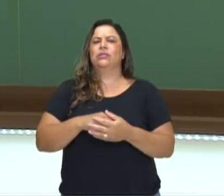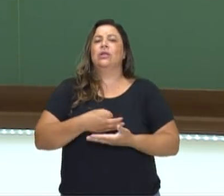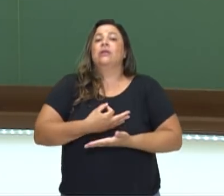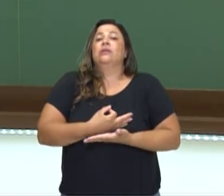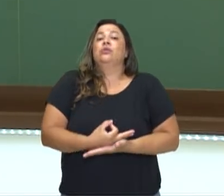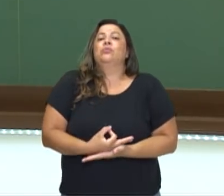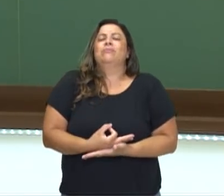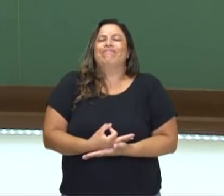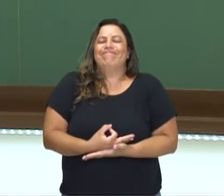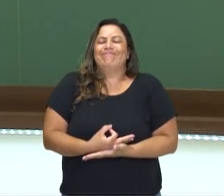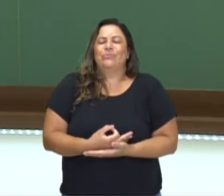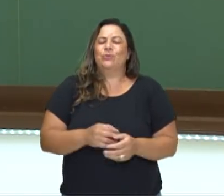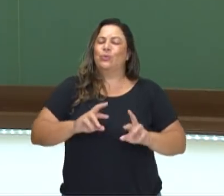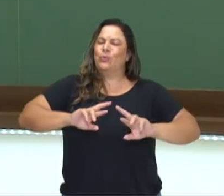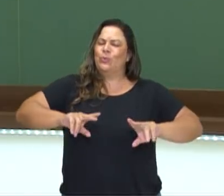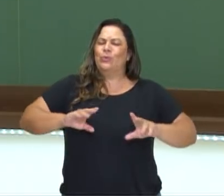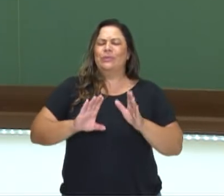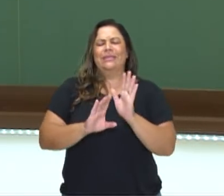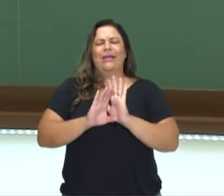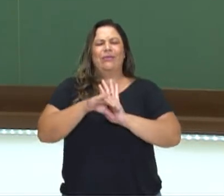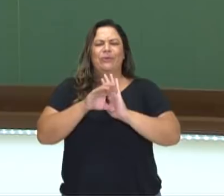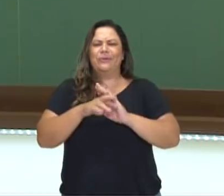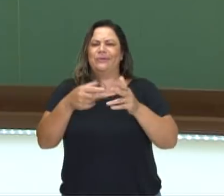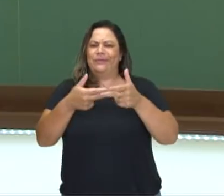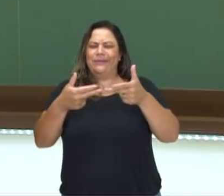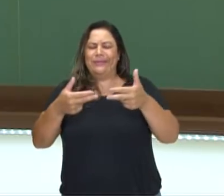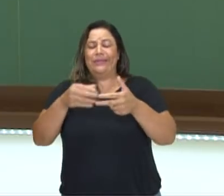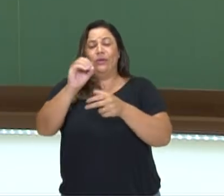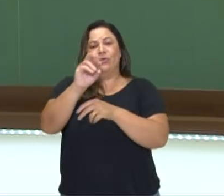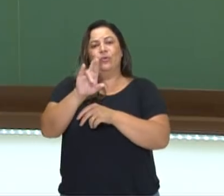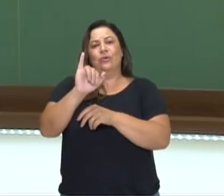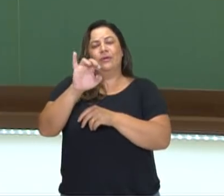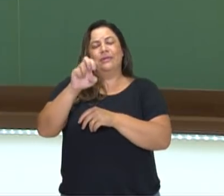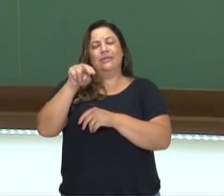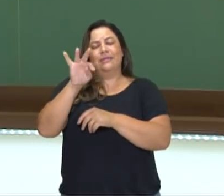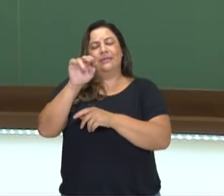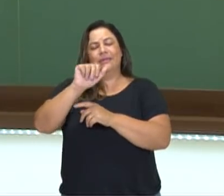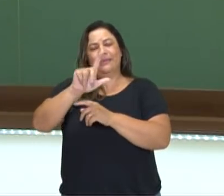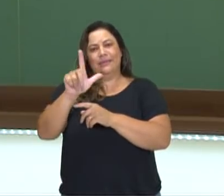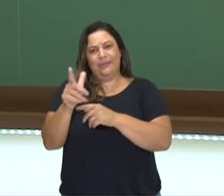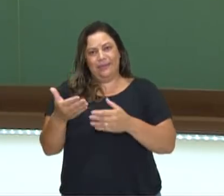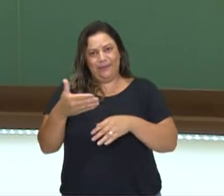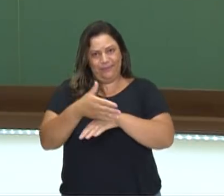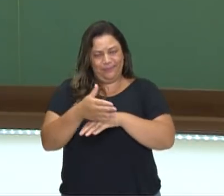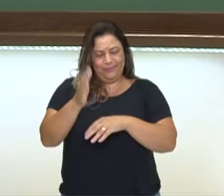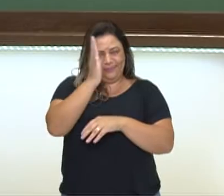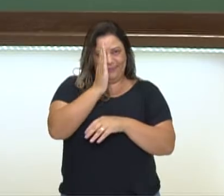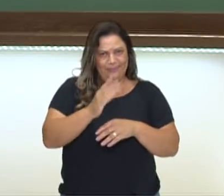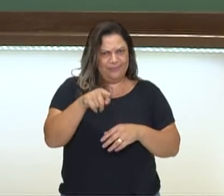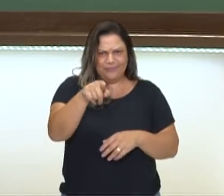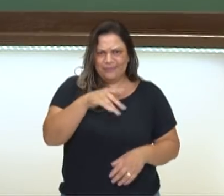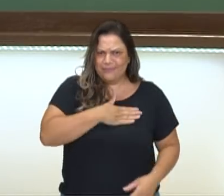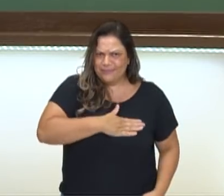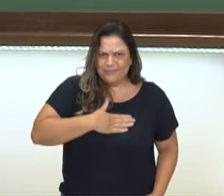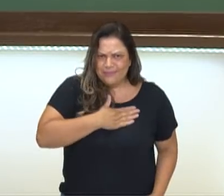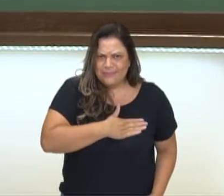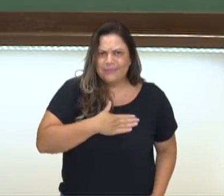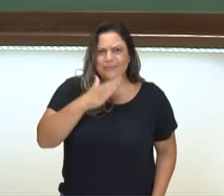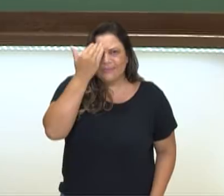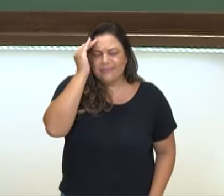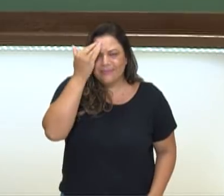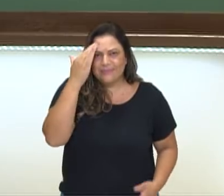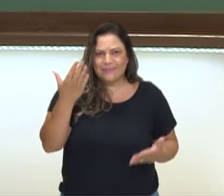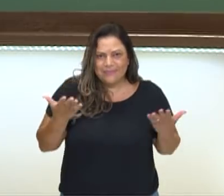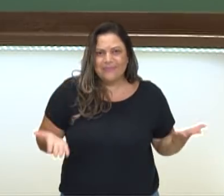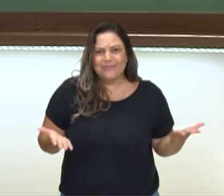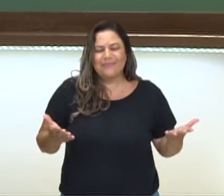todos conceitos que vêm com a imigração oriental para o Brasil. Estão gostando até aqui? Estão entendendo? Estão se